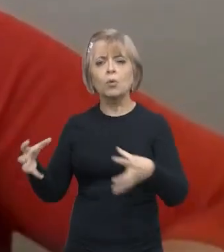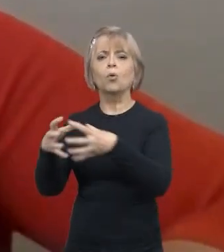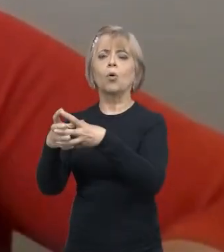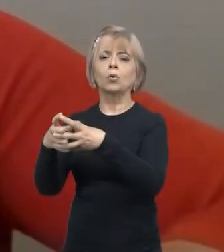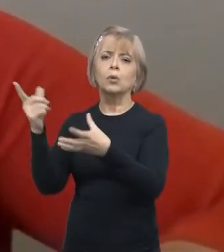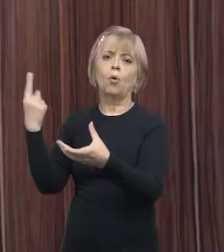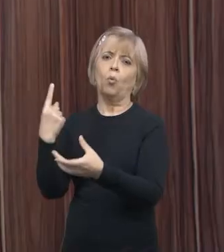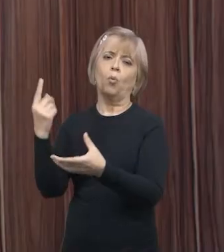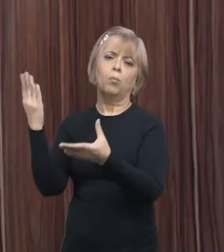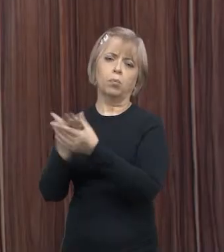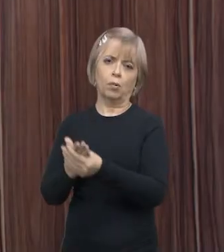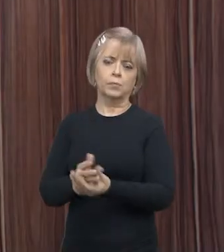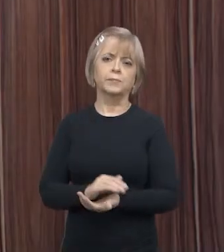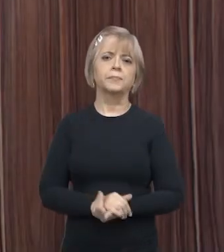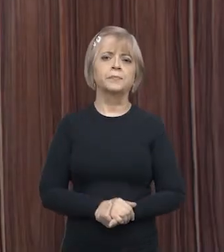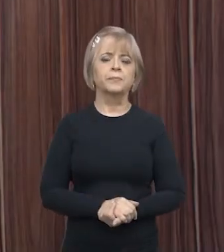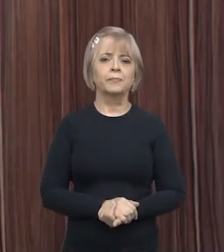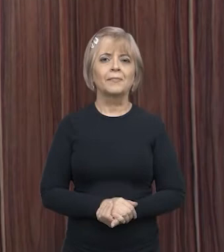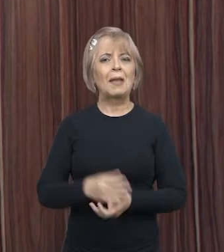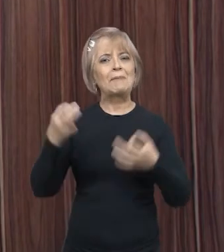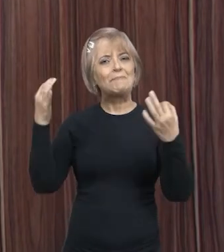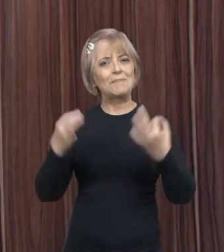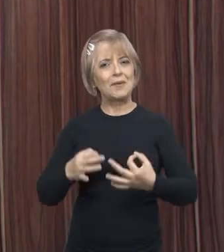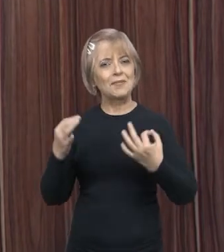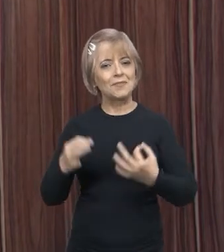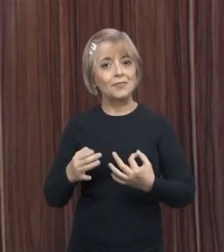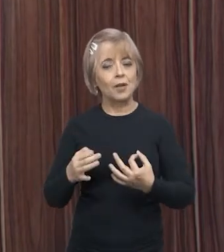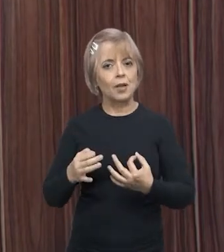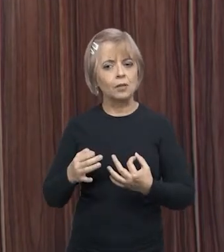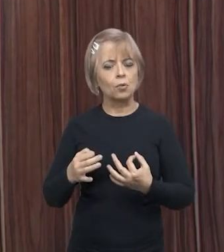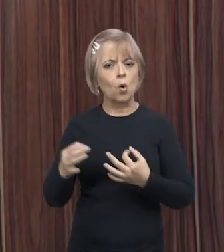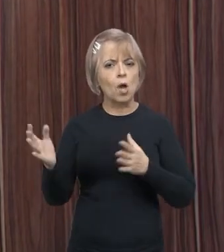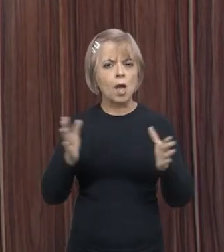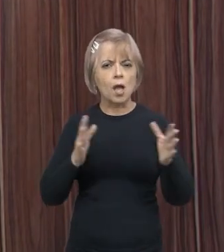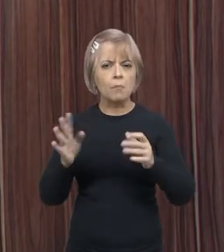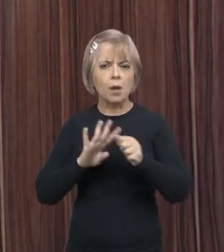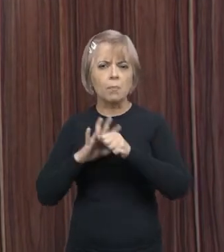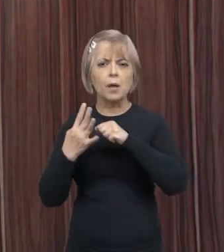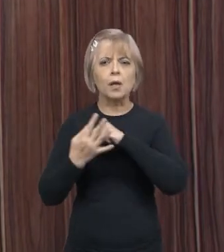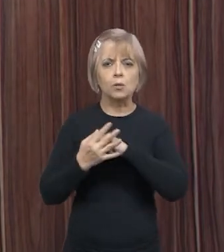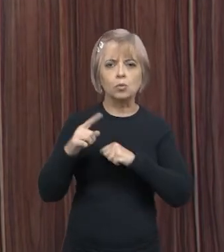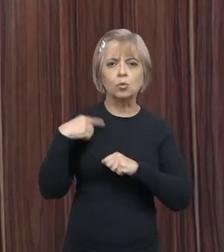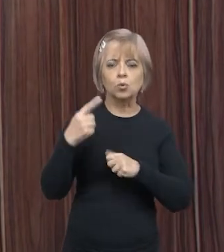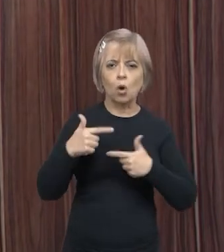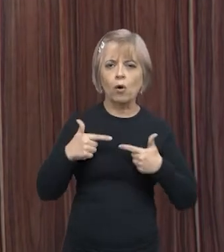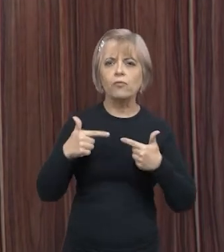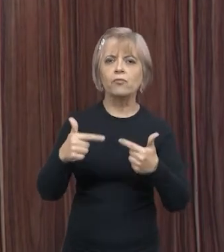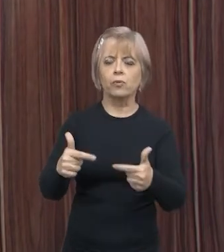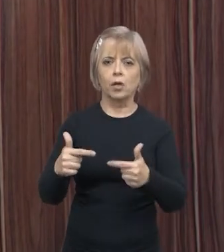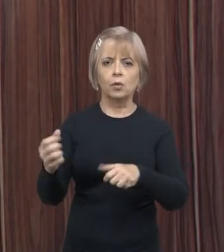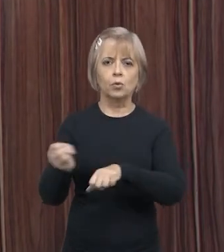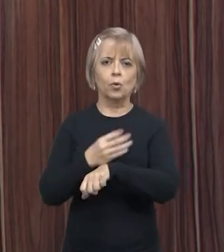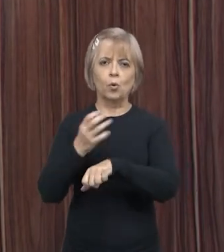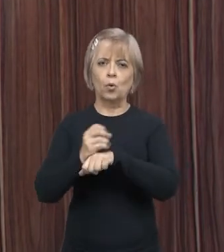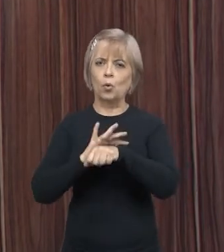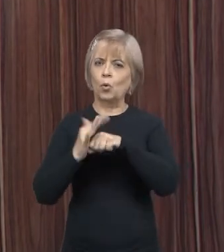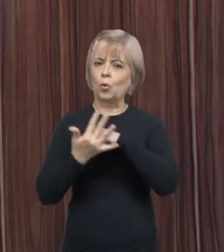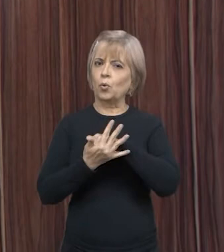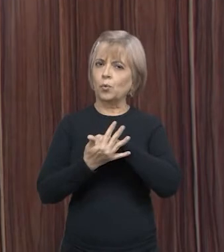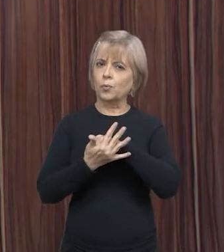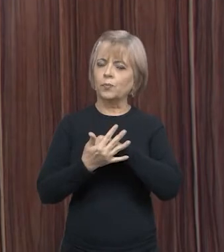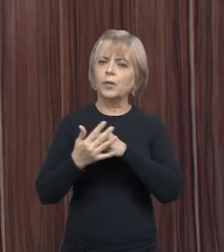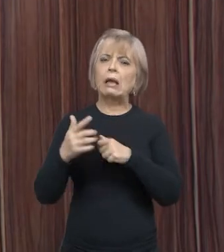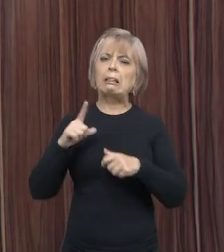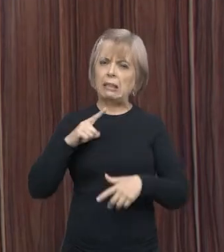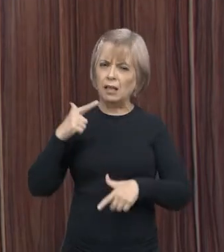ao judiciário. Bom, perfeito, doutora. E durante esse período da pandemia que a gente está enfrentando do novo coronavírus, tem algum trabalho